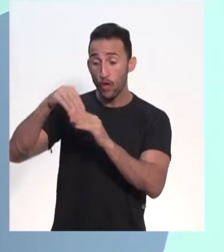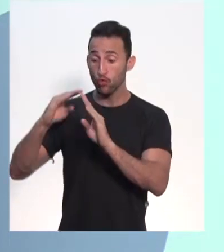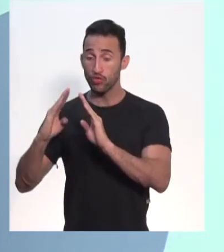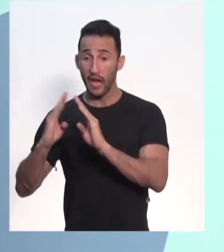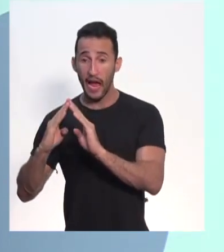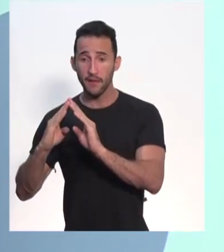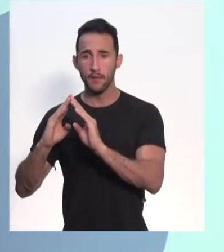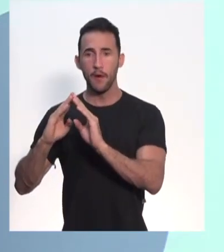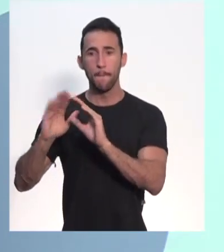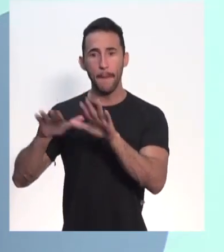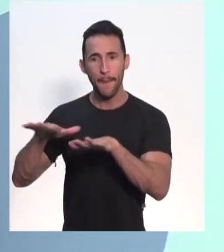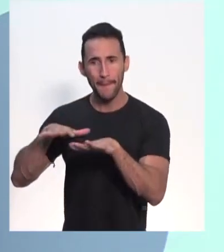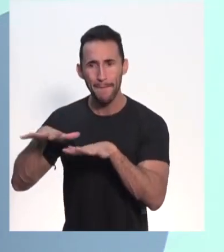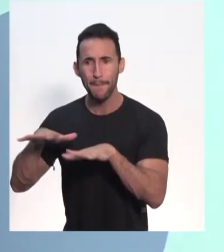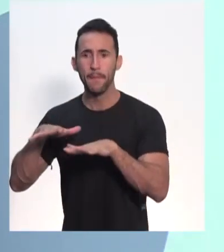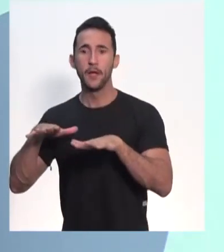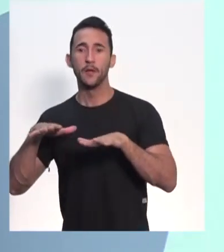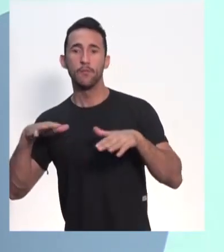ao componente curricular